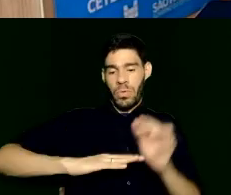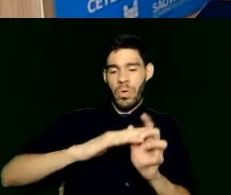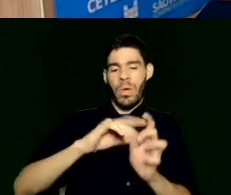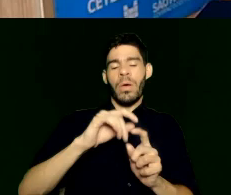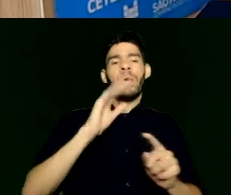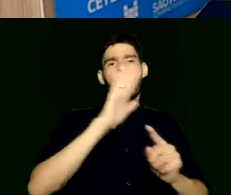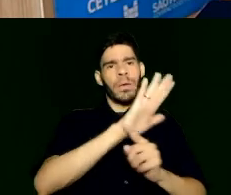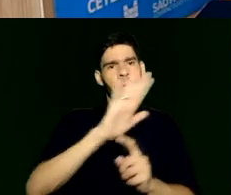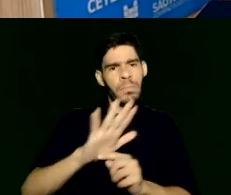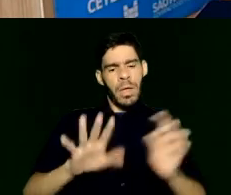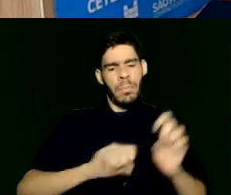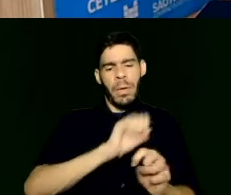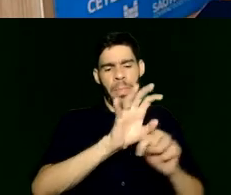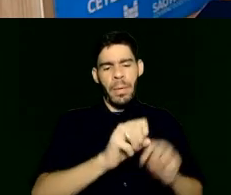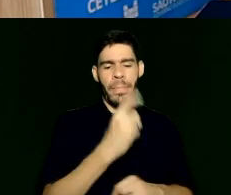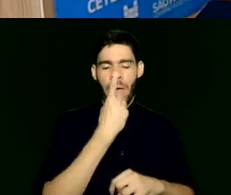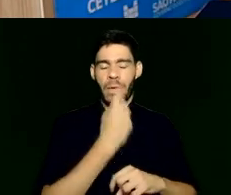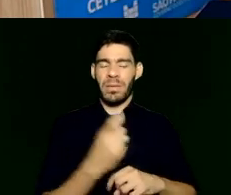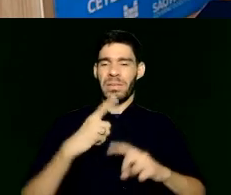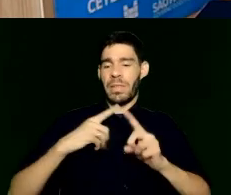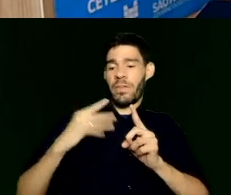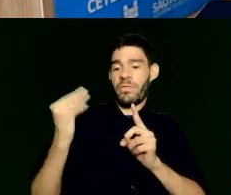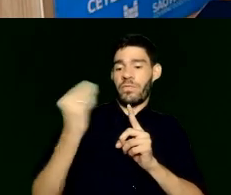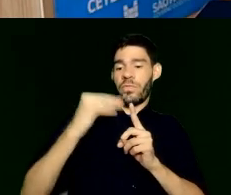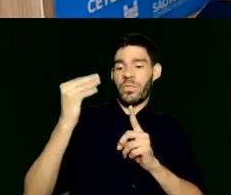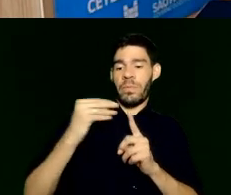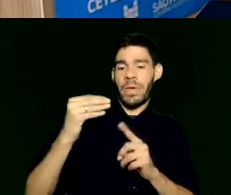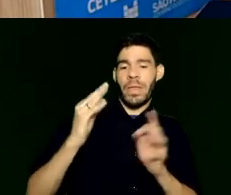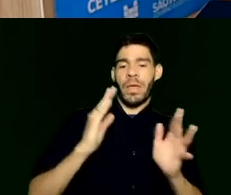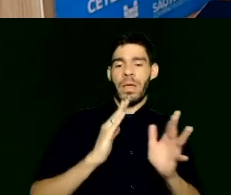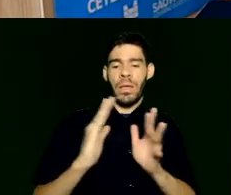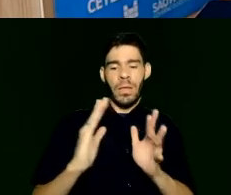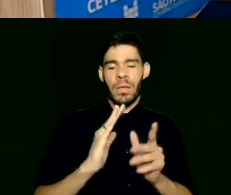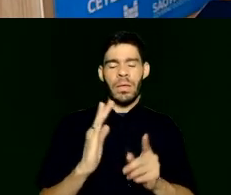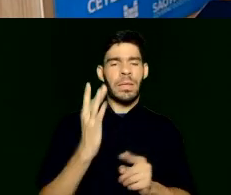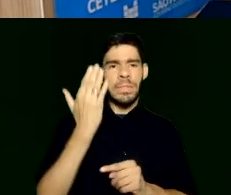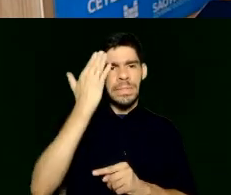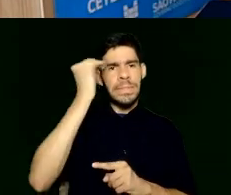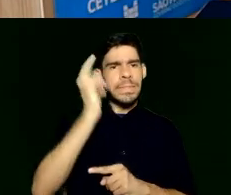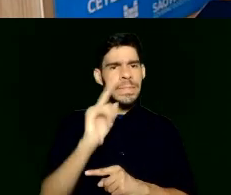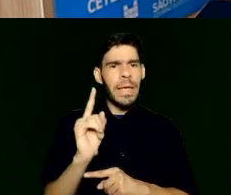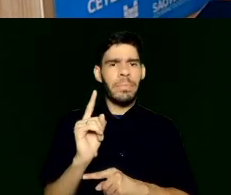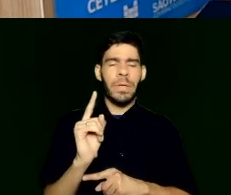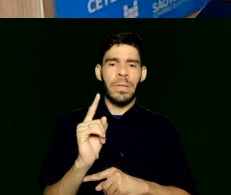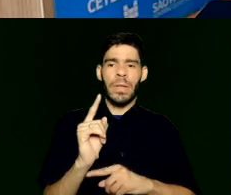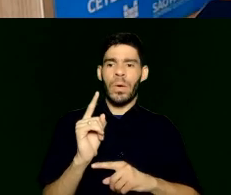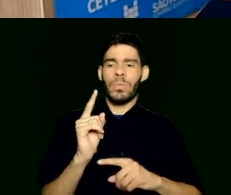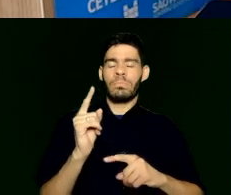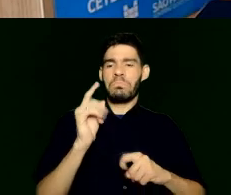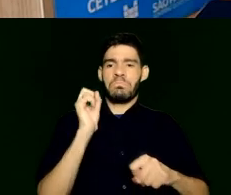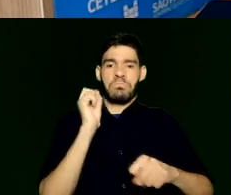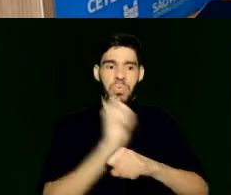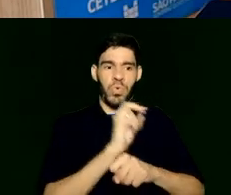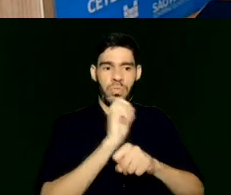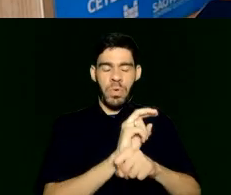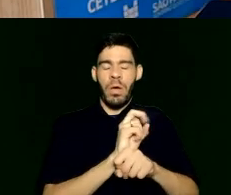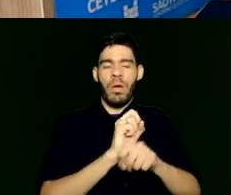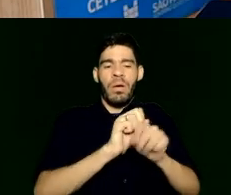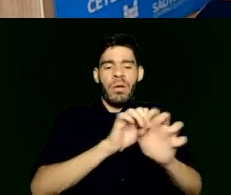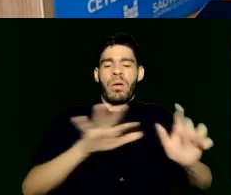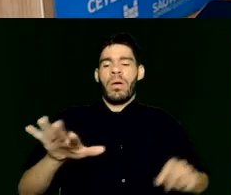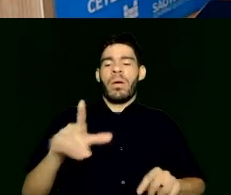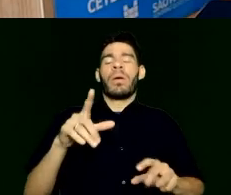Nossos catadores e cooperativas se tornaram muito vulneráveis nesse período e, sem saber se poderia ou não haver o